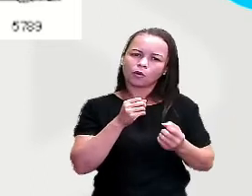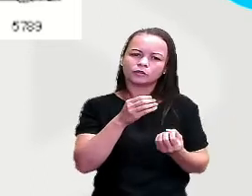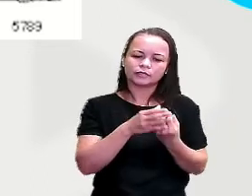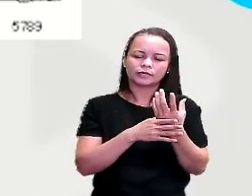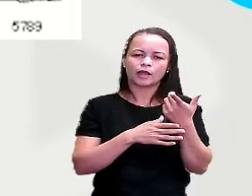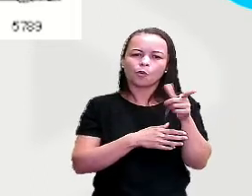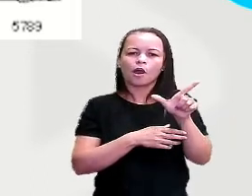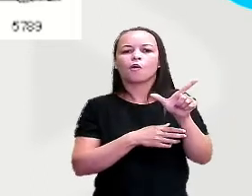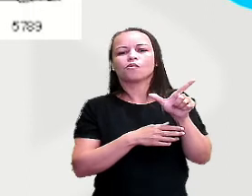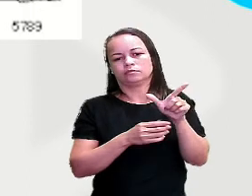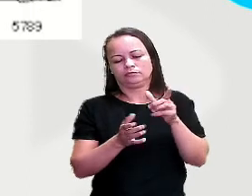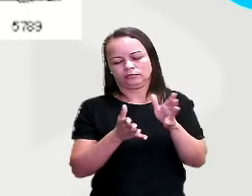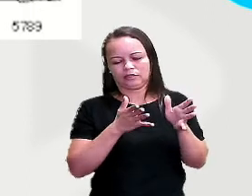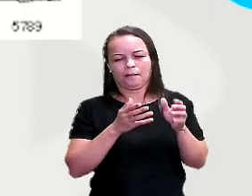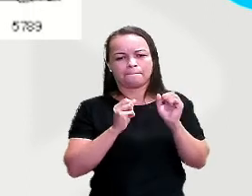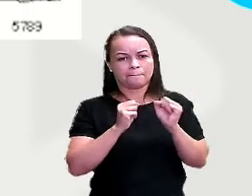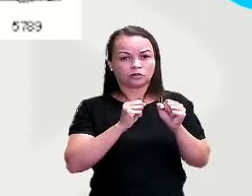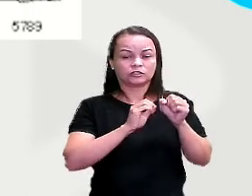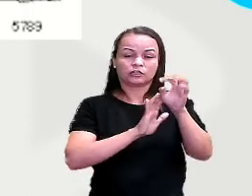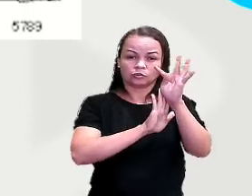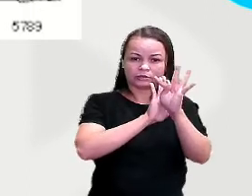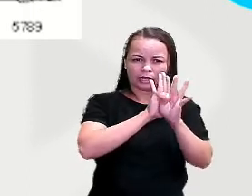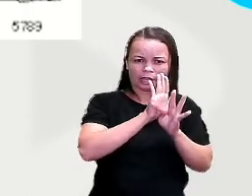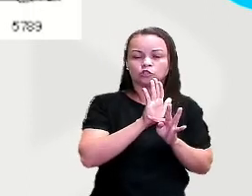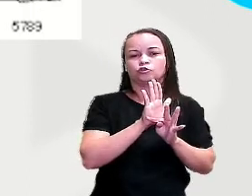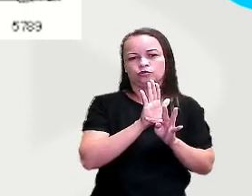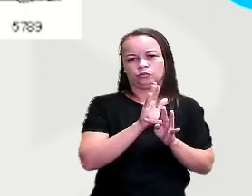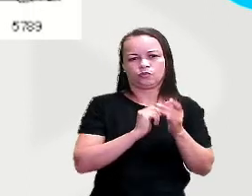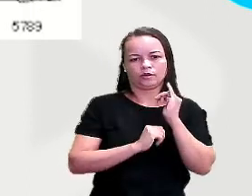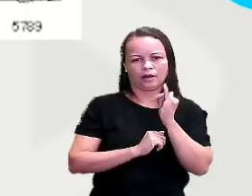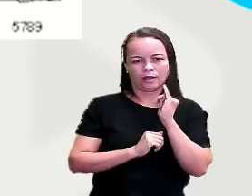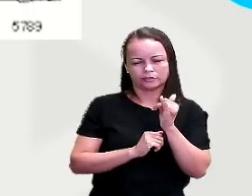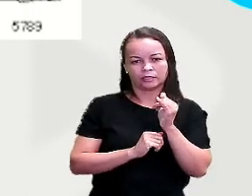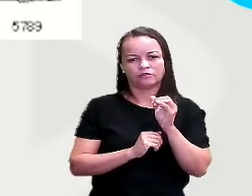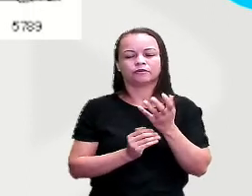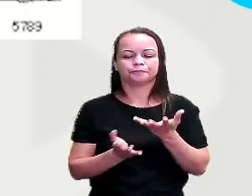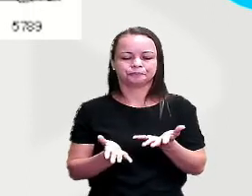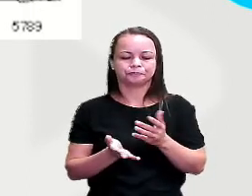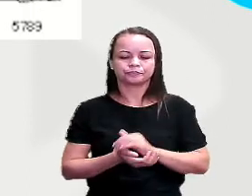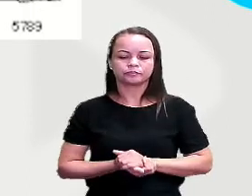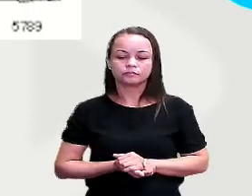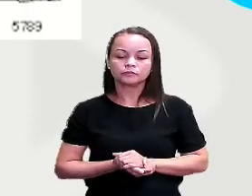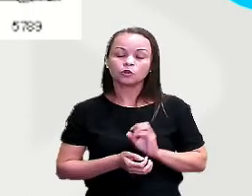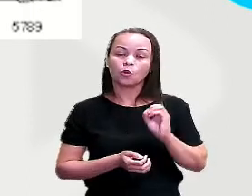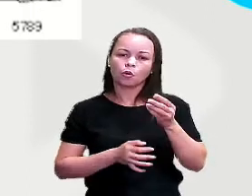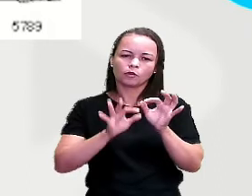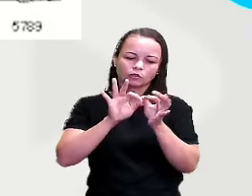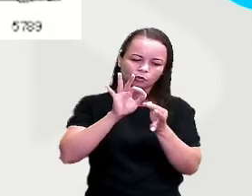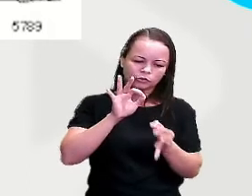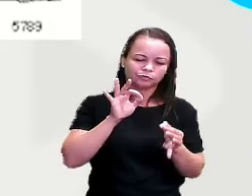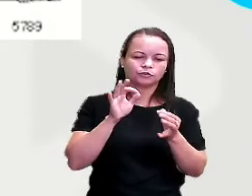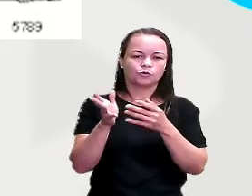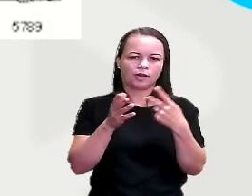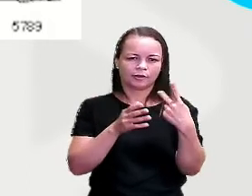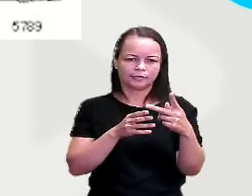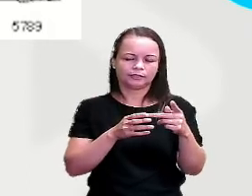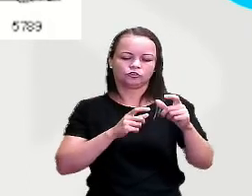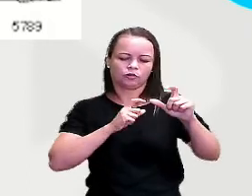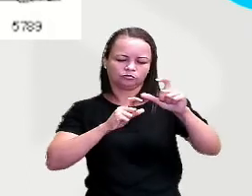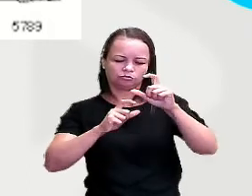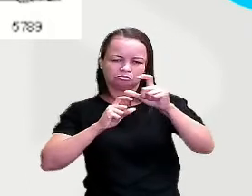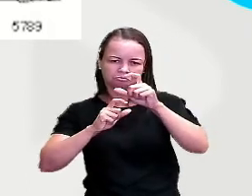pode escrever um texto, uma narrativa, né, um conto, ou você pode continuar essa história em quadrinhos,